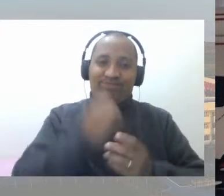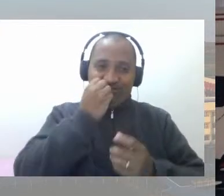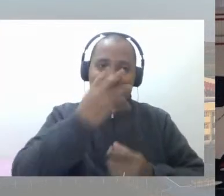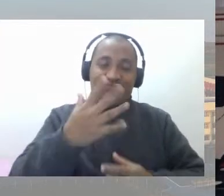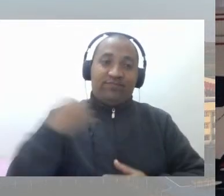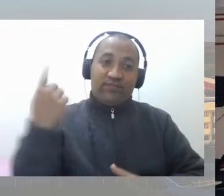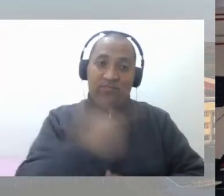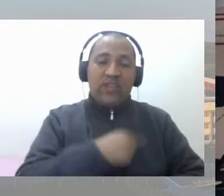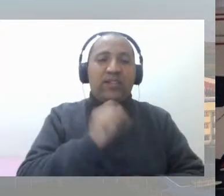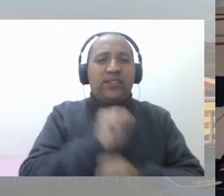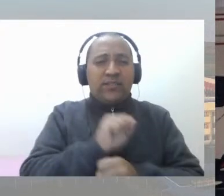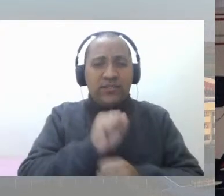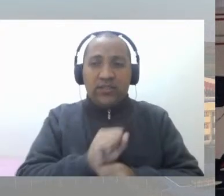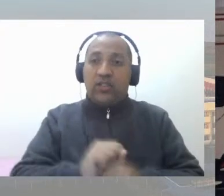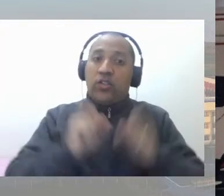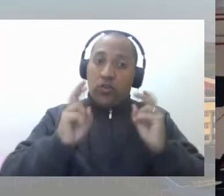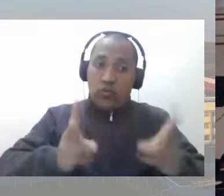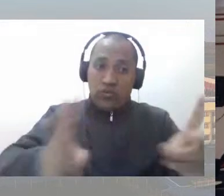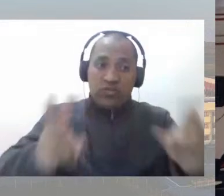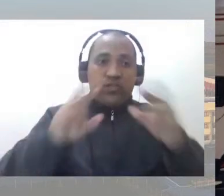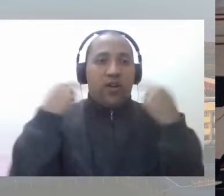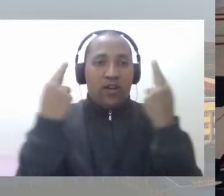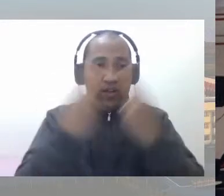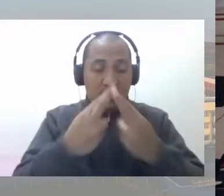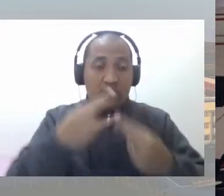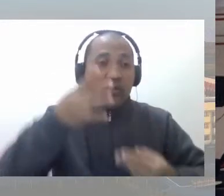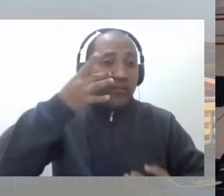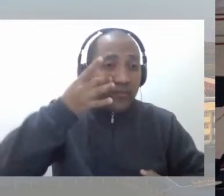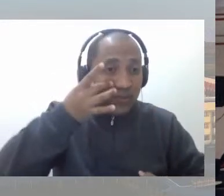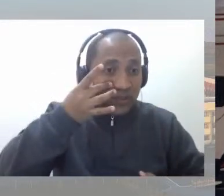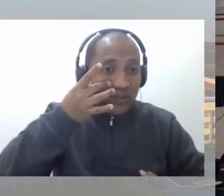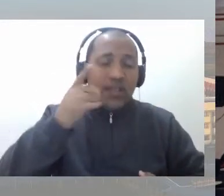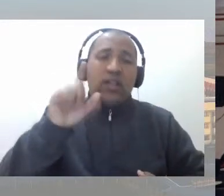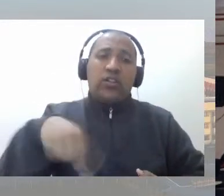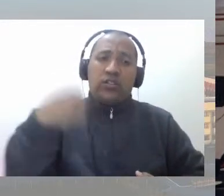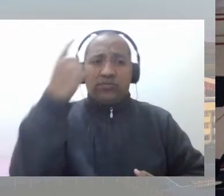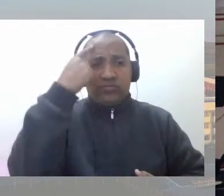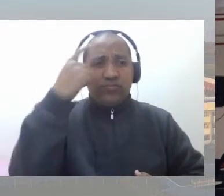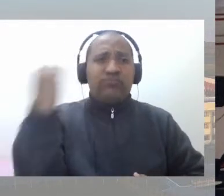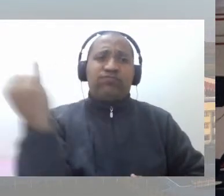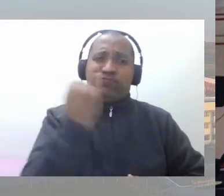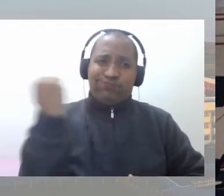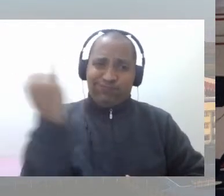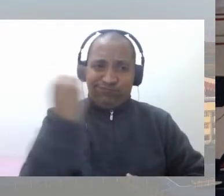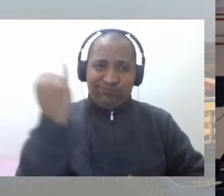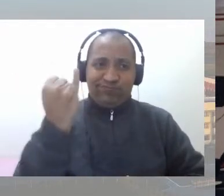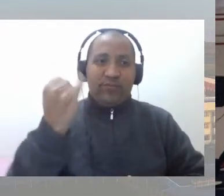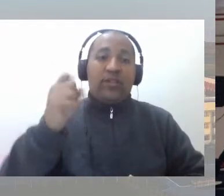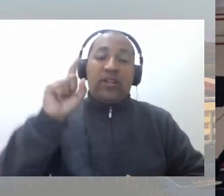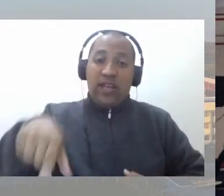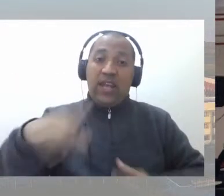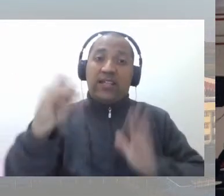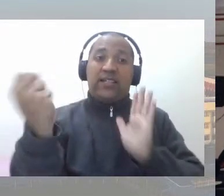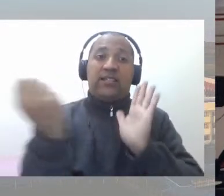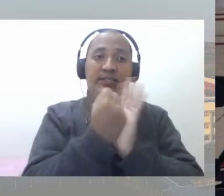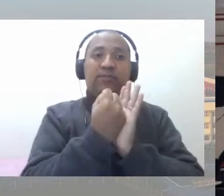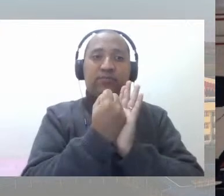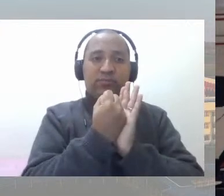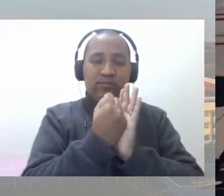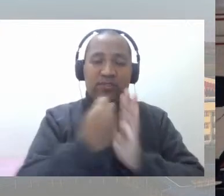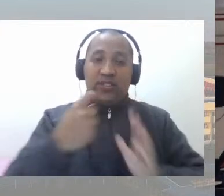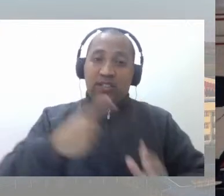essa frequência, né, de reuniões presenciais, que a gente considera muito importante. Como eu falei, com todo esse simbolismo, né, de